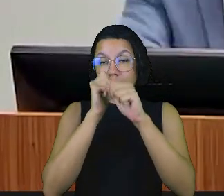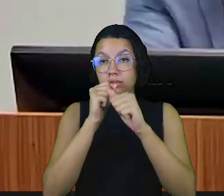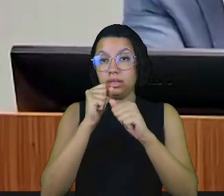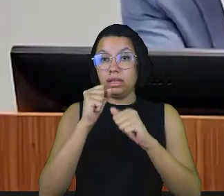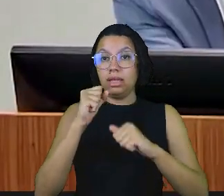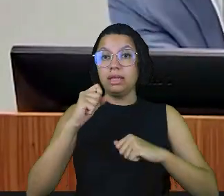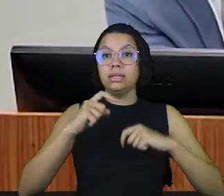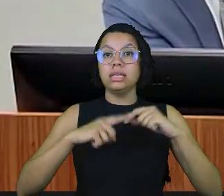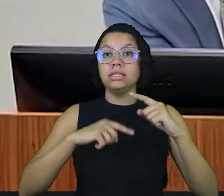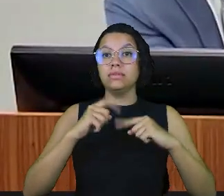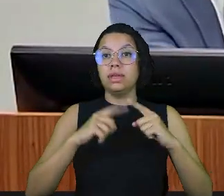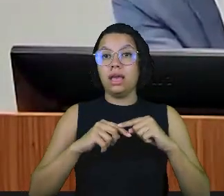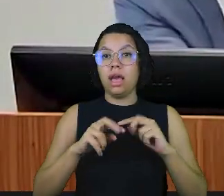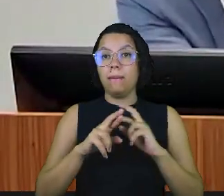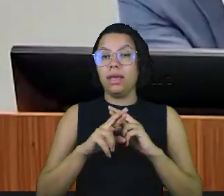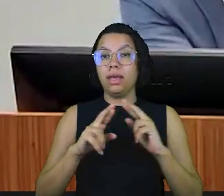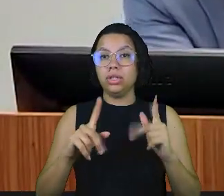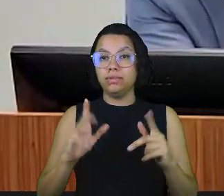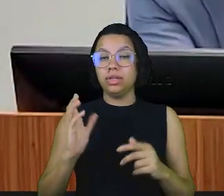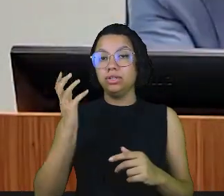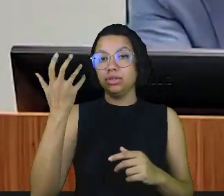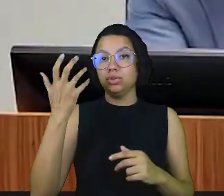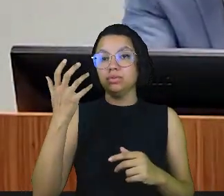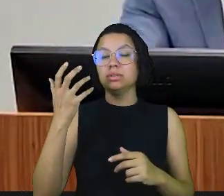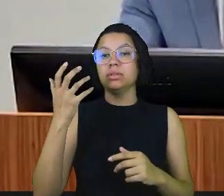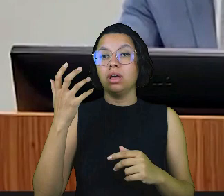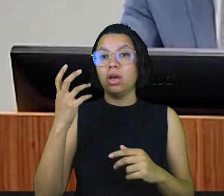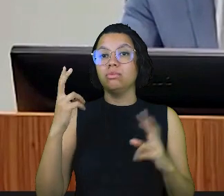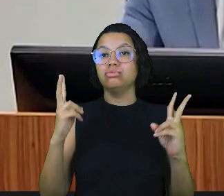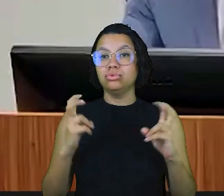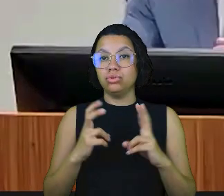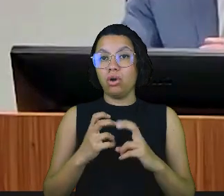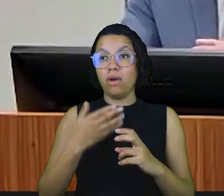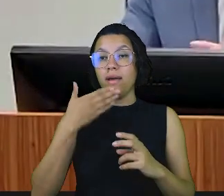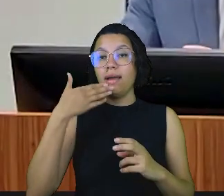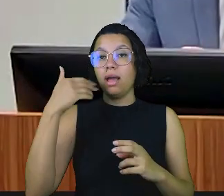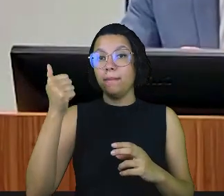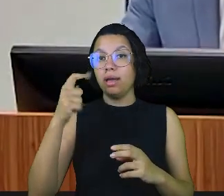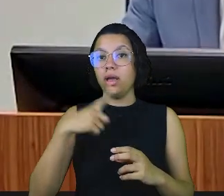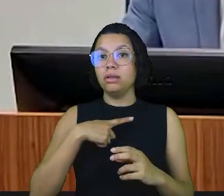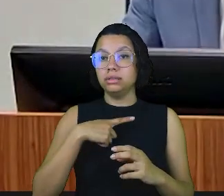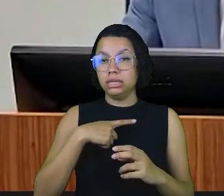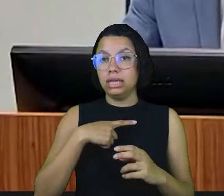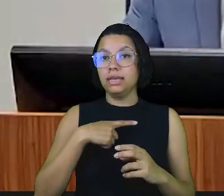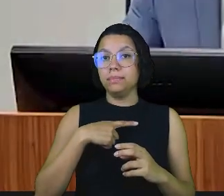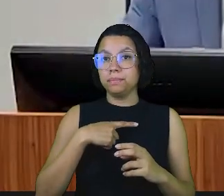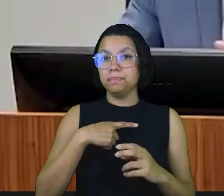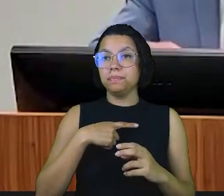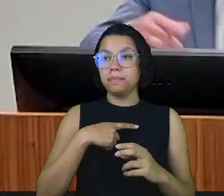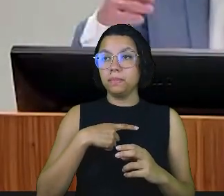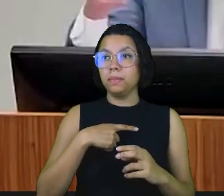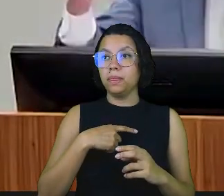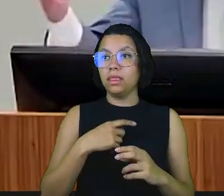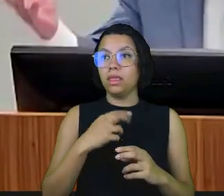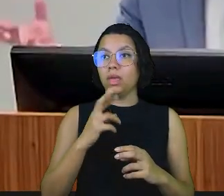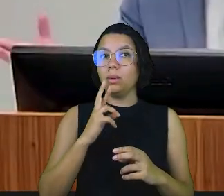É melhor obter uma transação do que obter uma